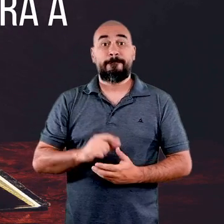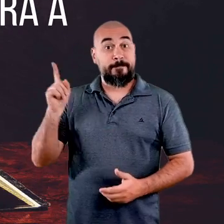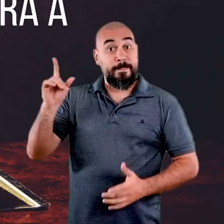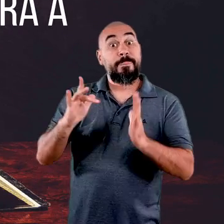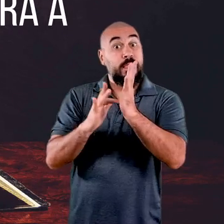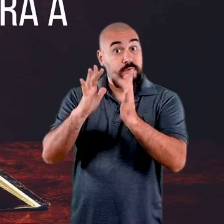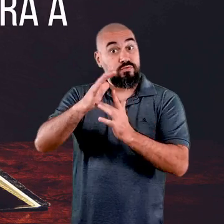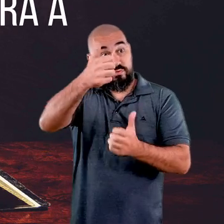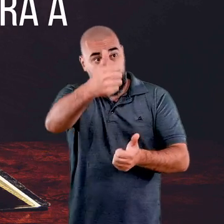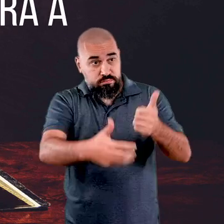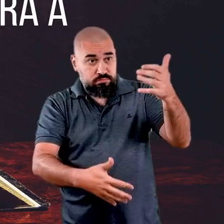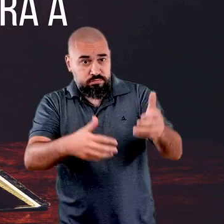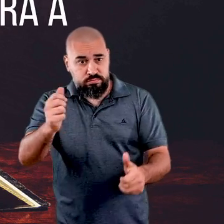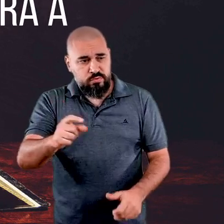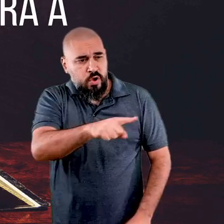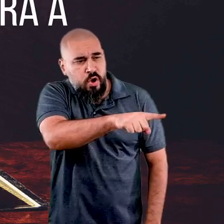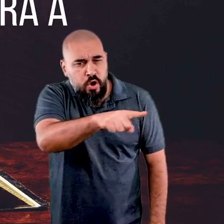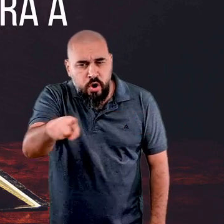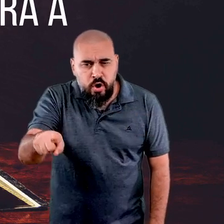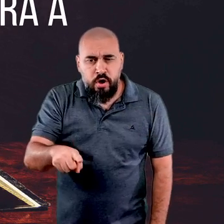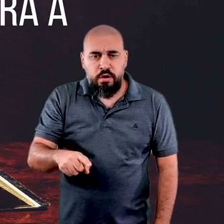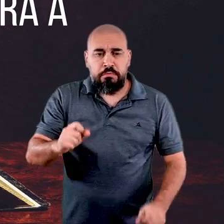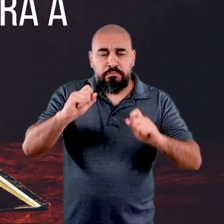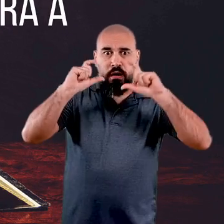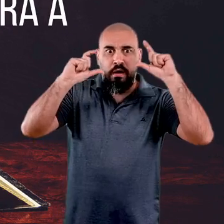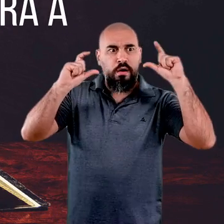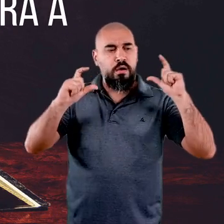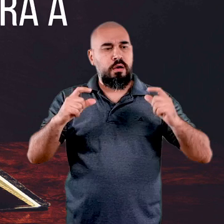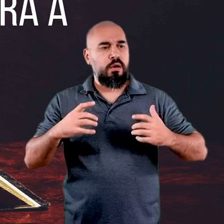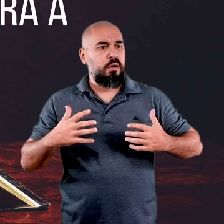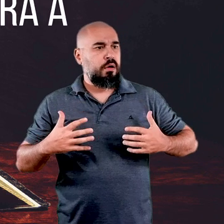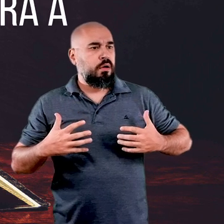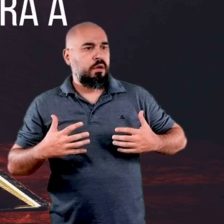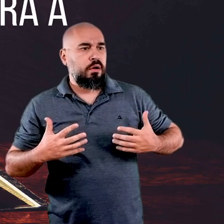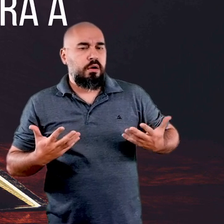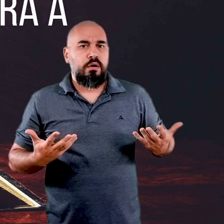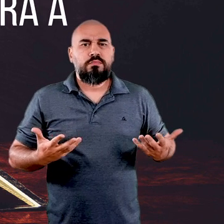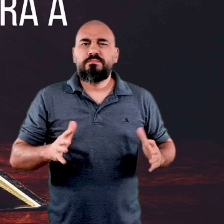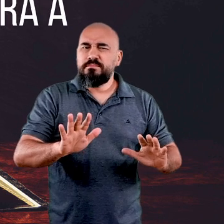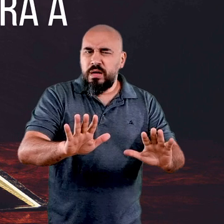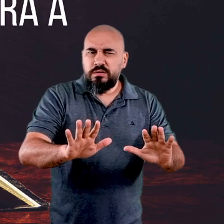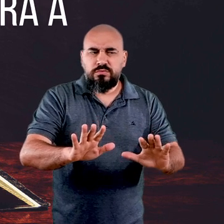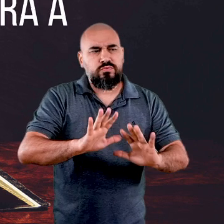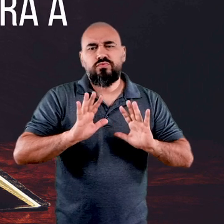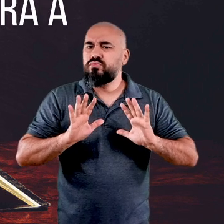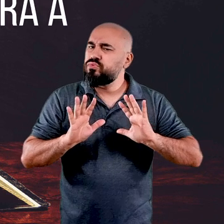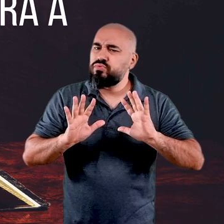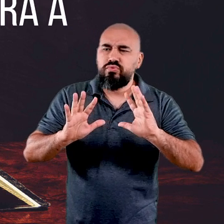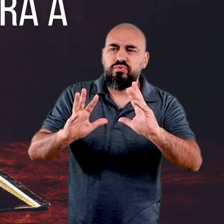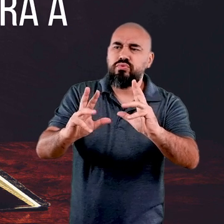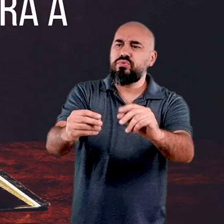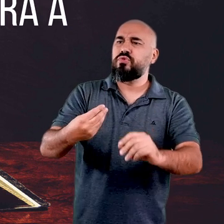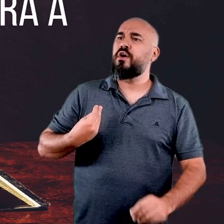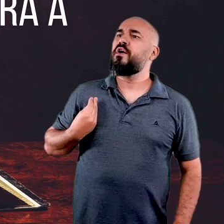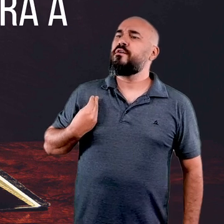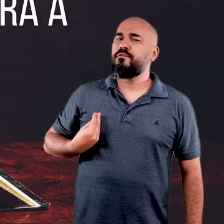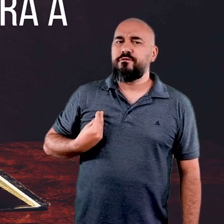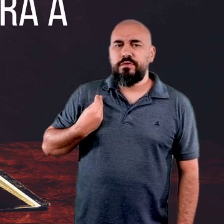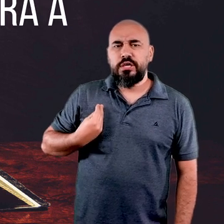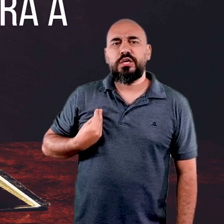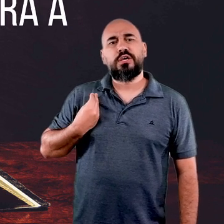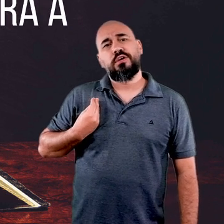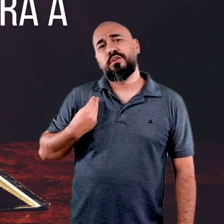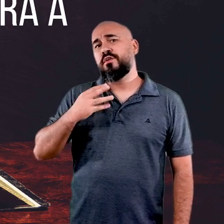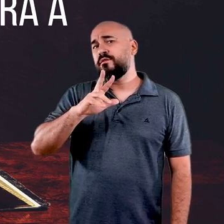Não fiquem maravilhados com isso, porque vem a hora em que todos os que se acham nos